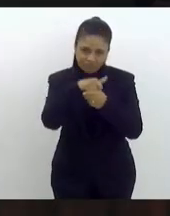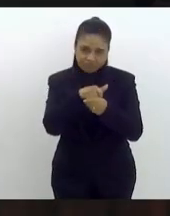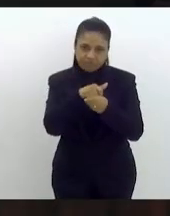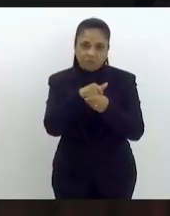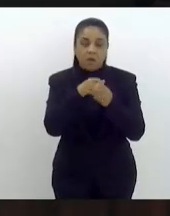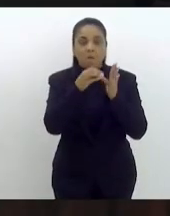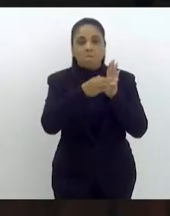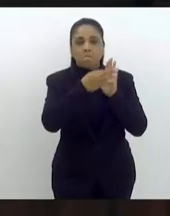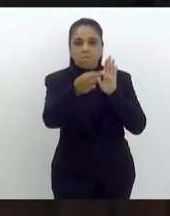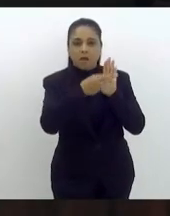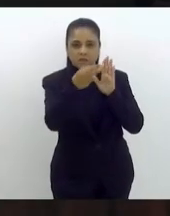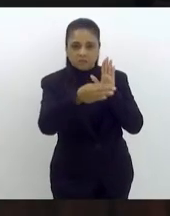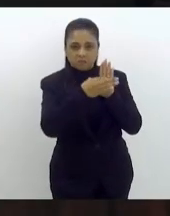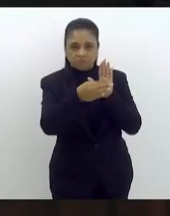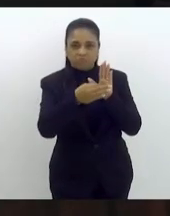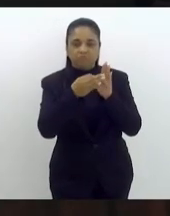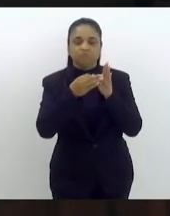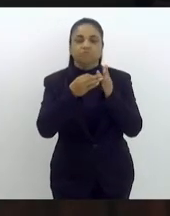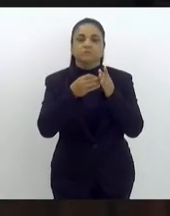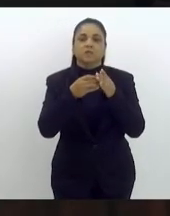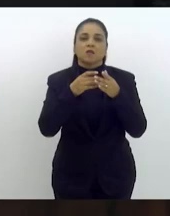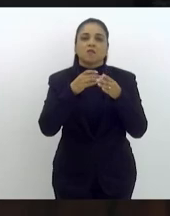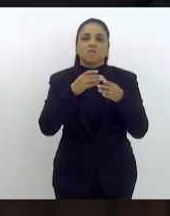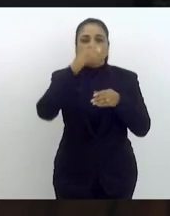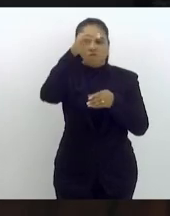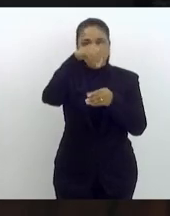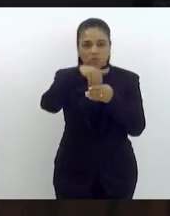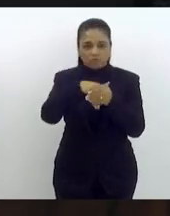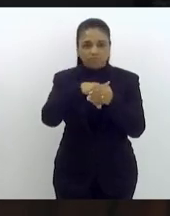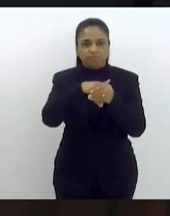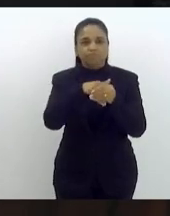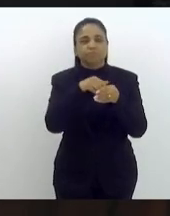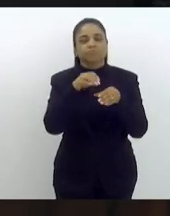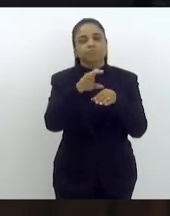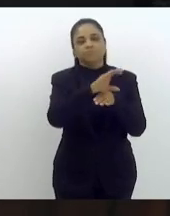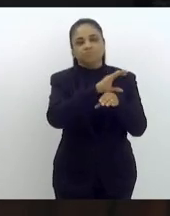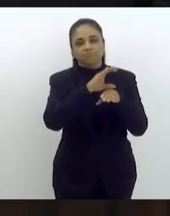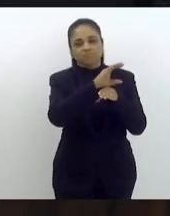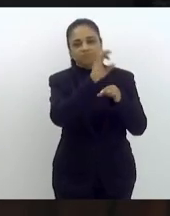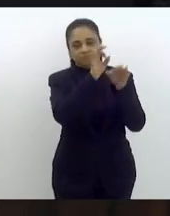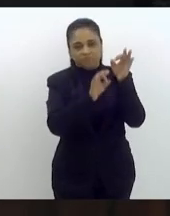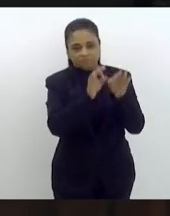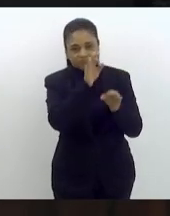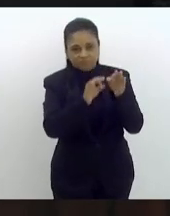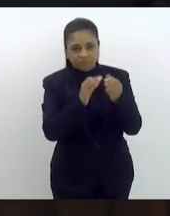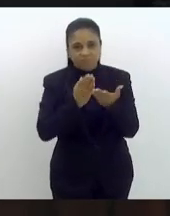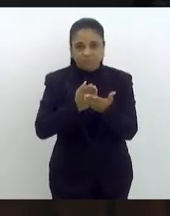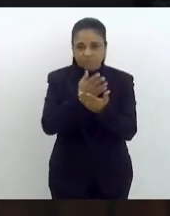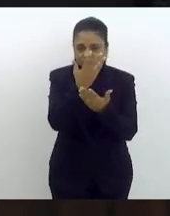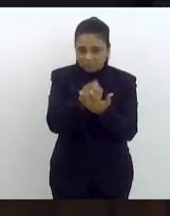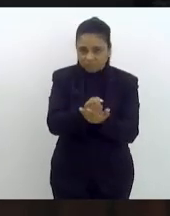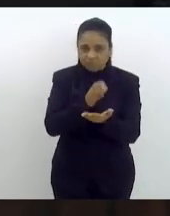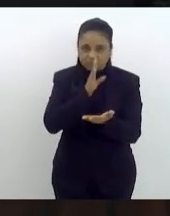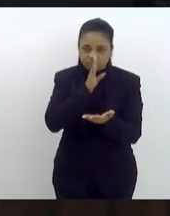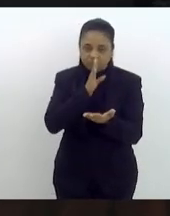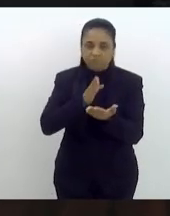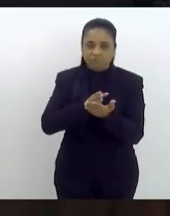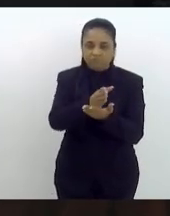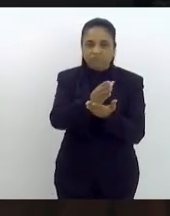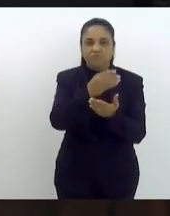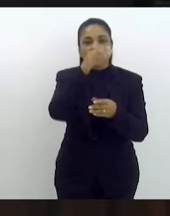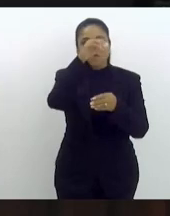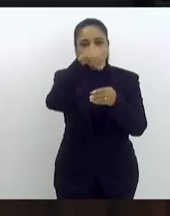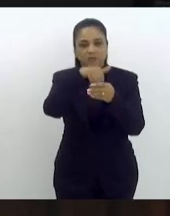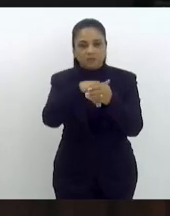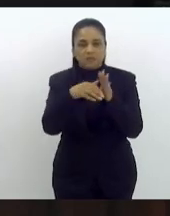em votação a emenda da comissão de construção e Justiça todos que aprovam Como estão aprovado em